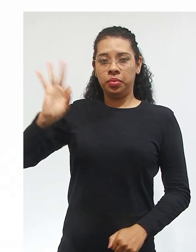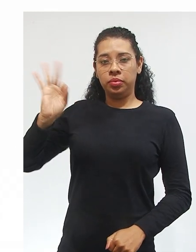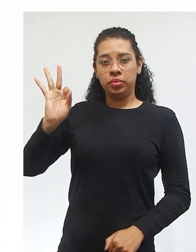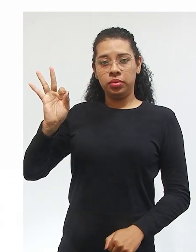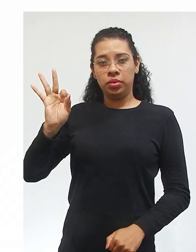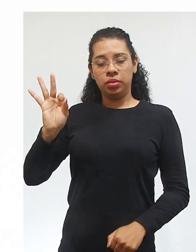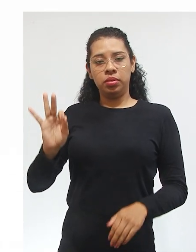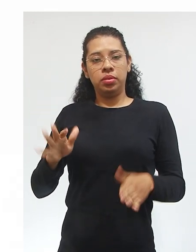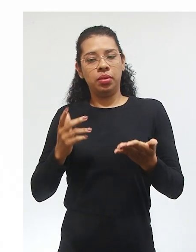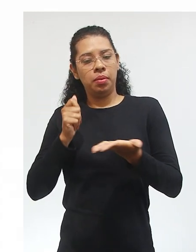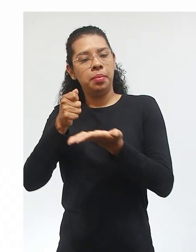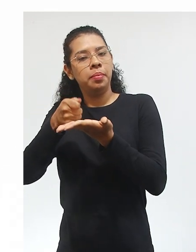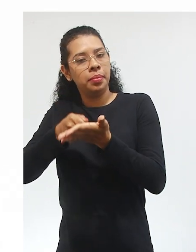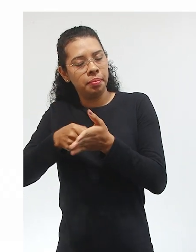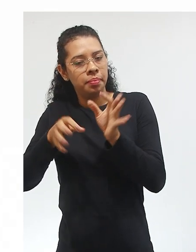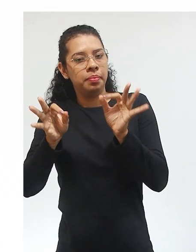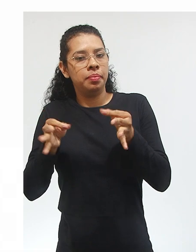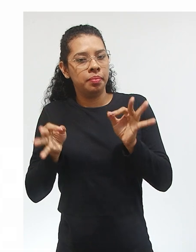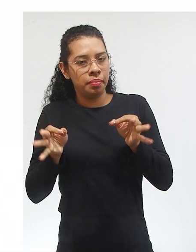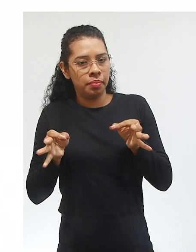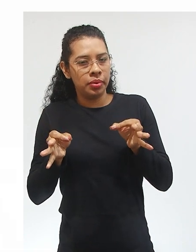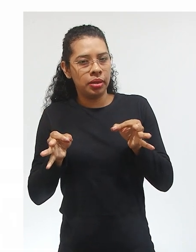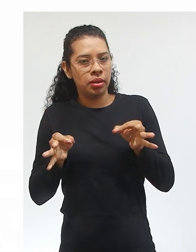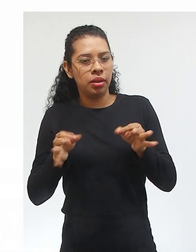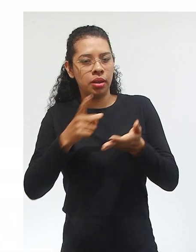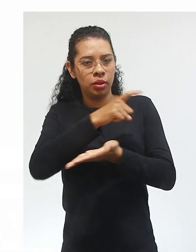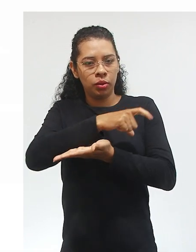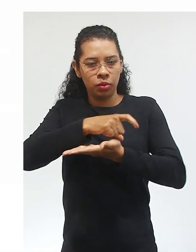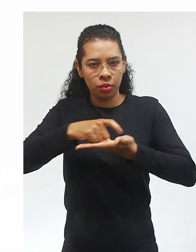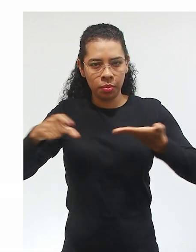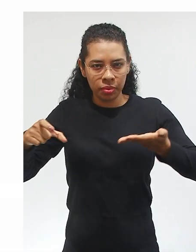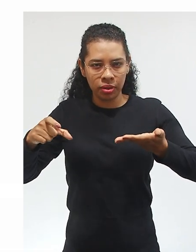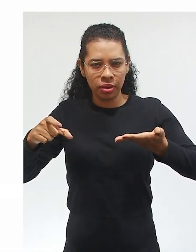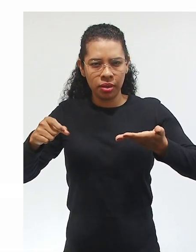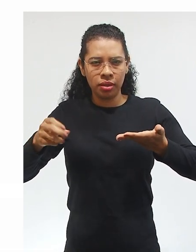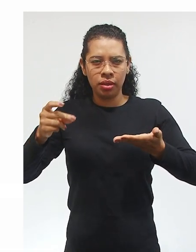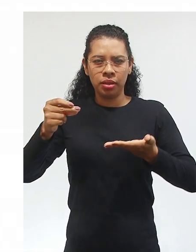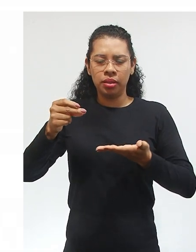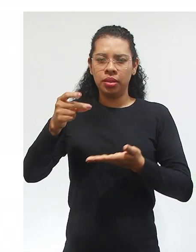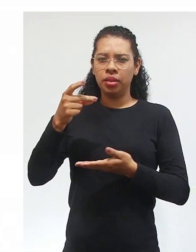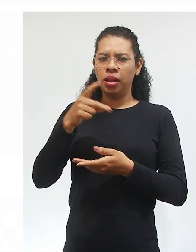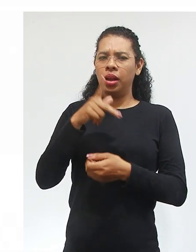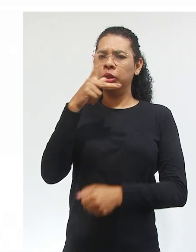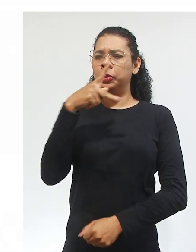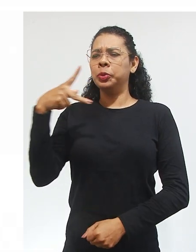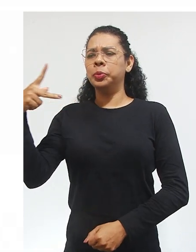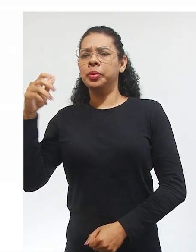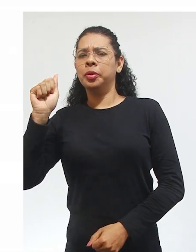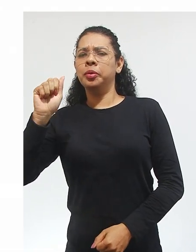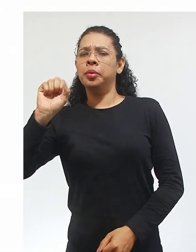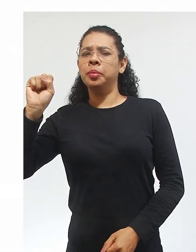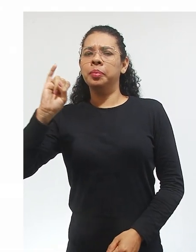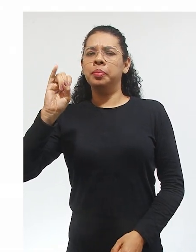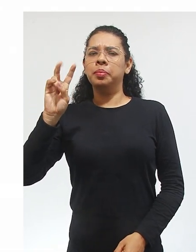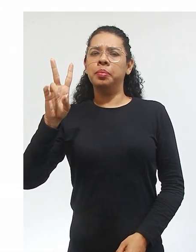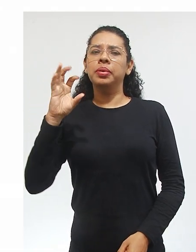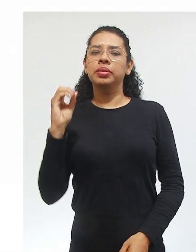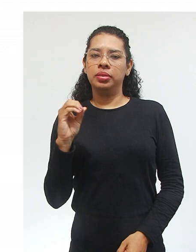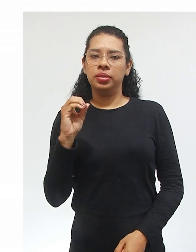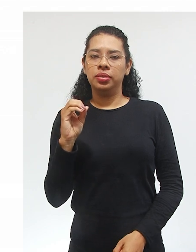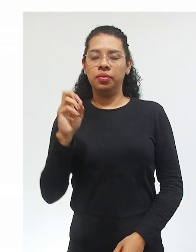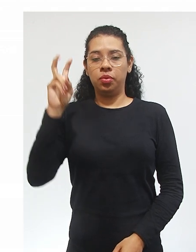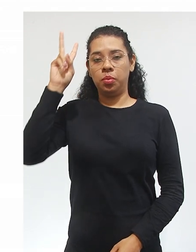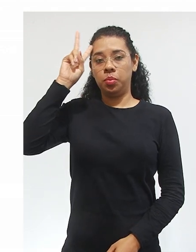como ela teve, vai o quê? Ela estava lá, a duplicata estava lançada lá no meu passivo, se é do meu passivo, ela é o quê? Uma